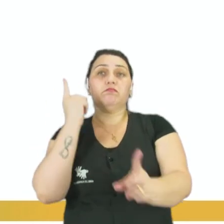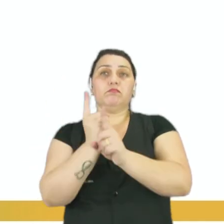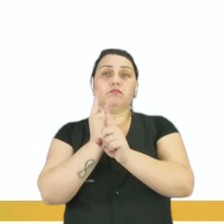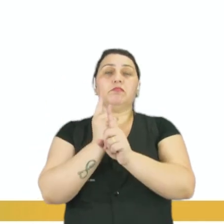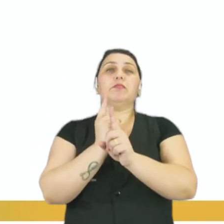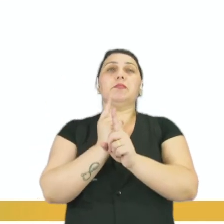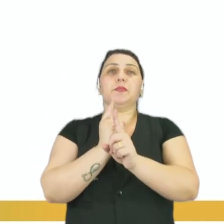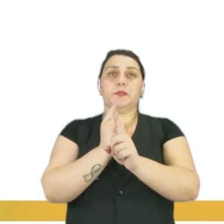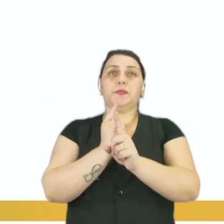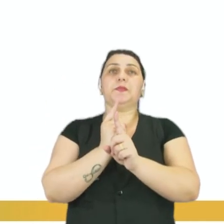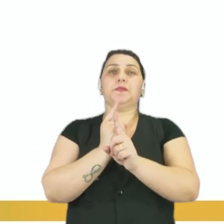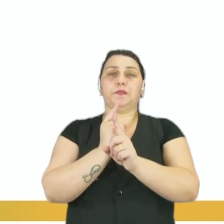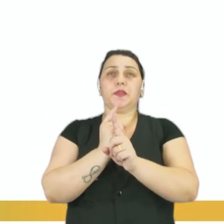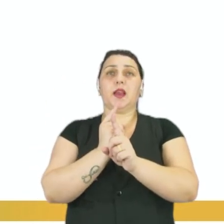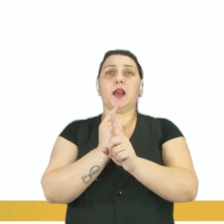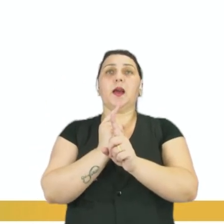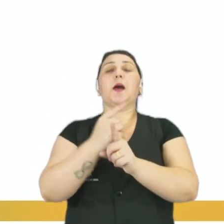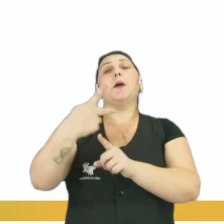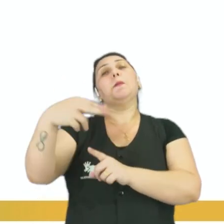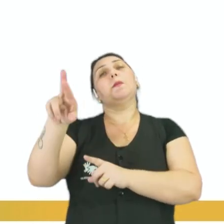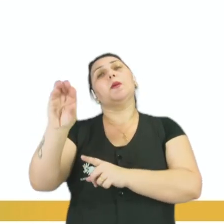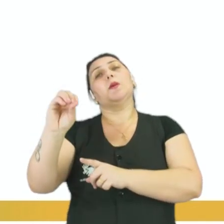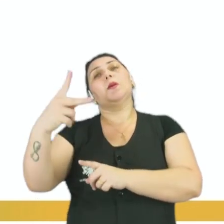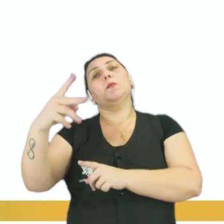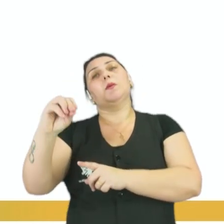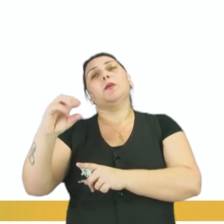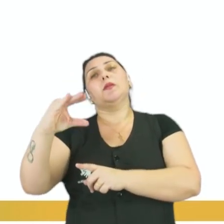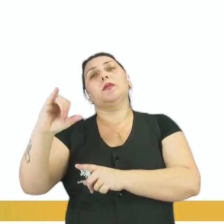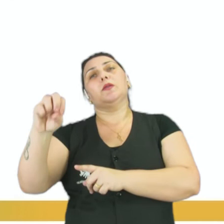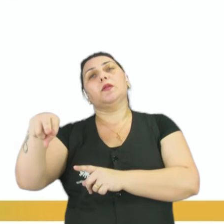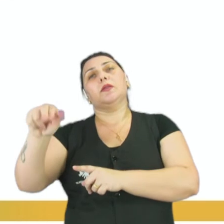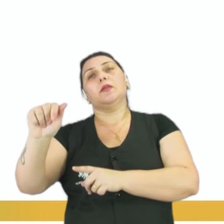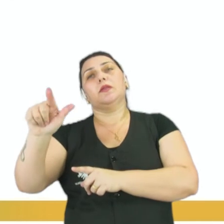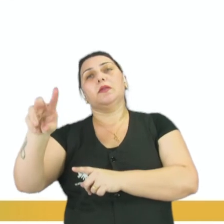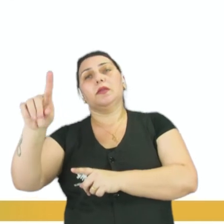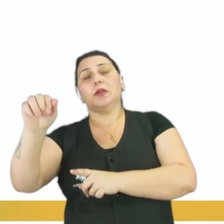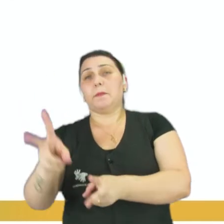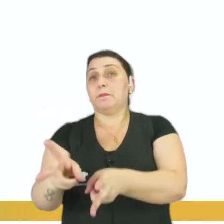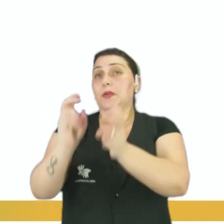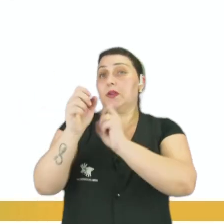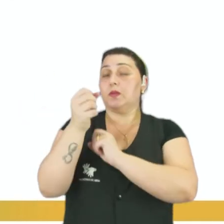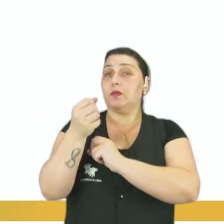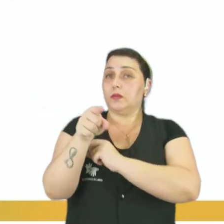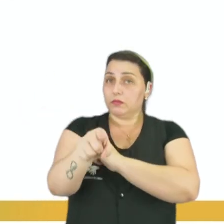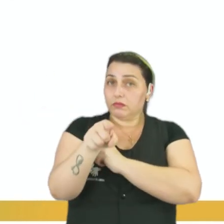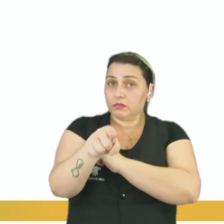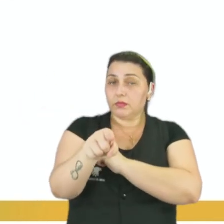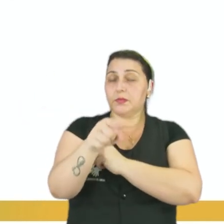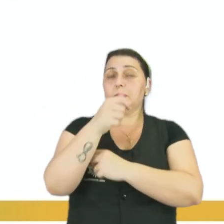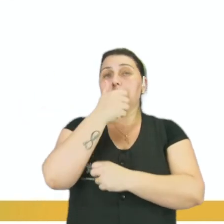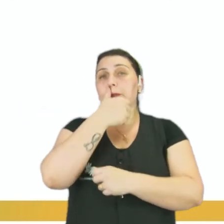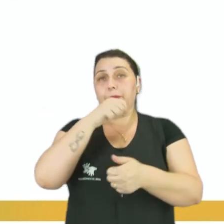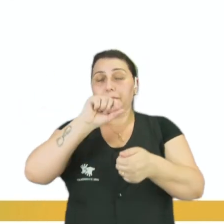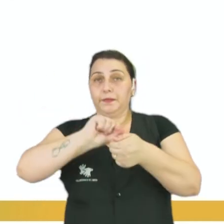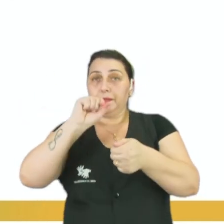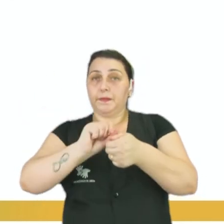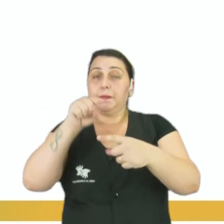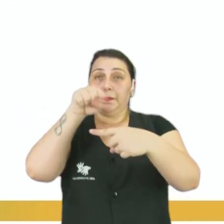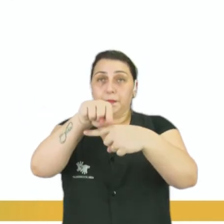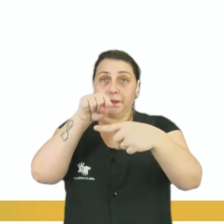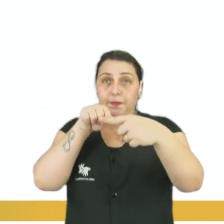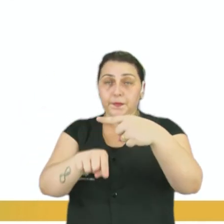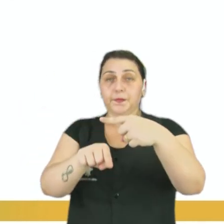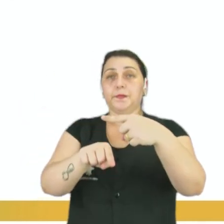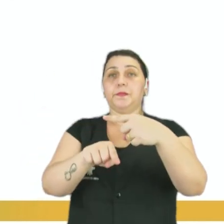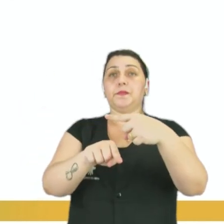encontrar a constante de proporcionalidade isso só é percebido quando e faz a